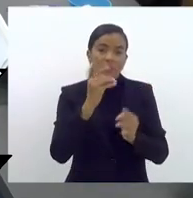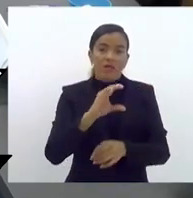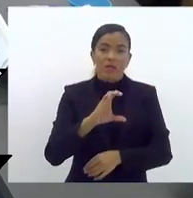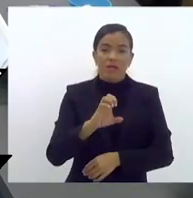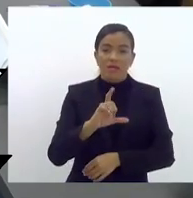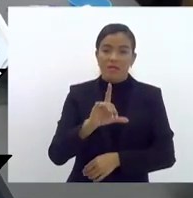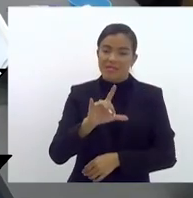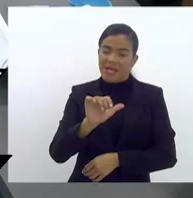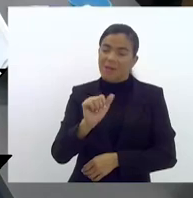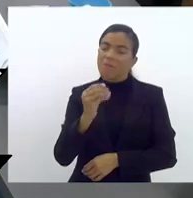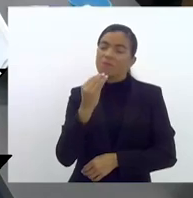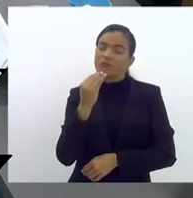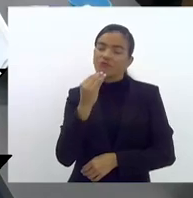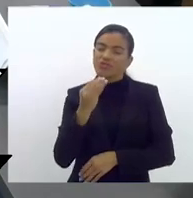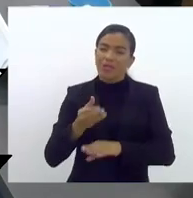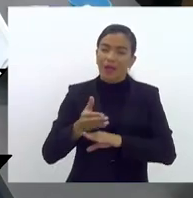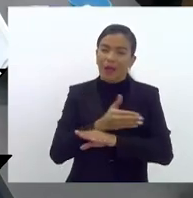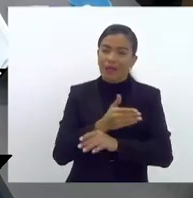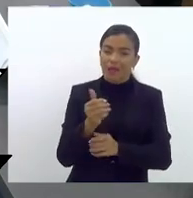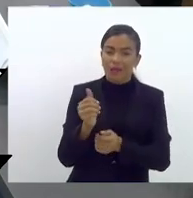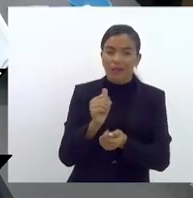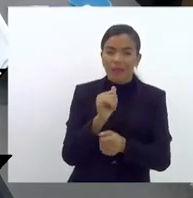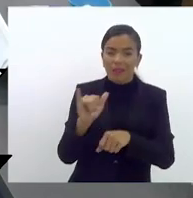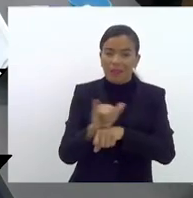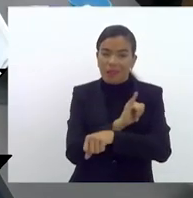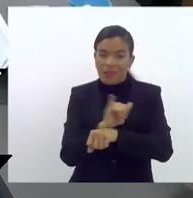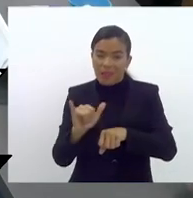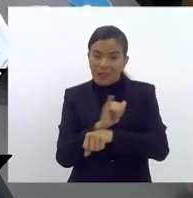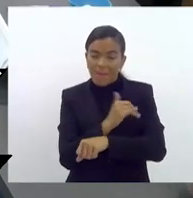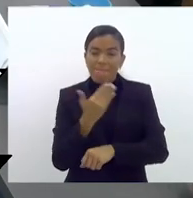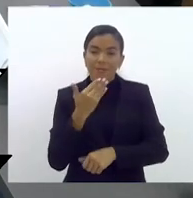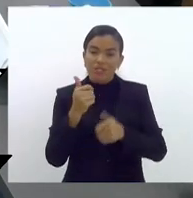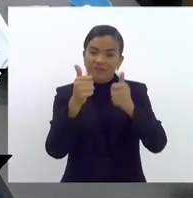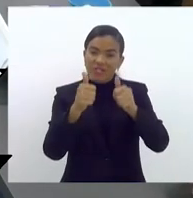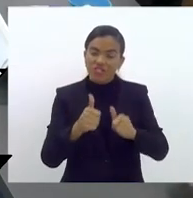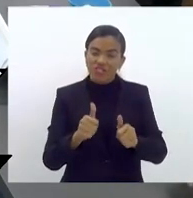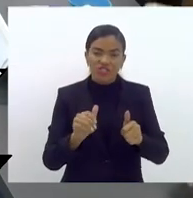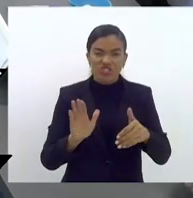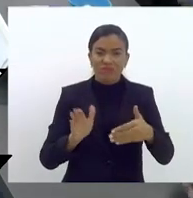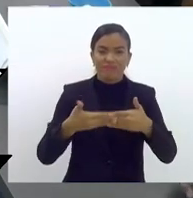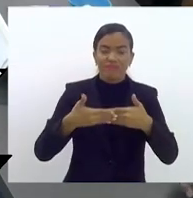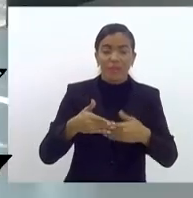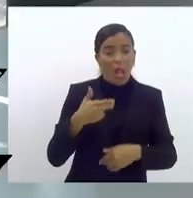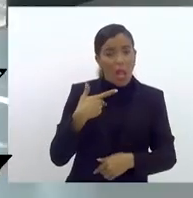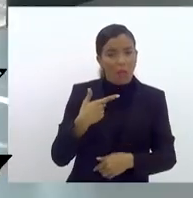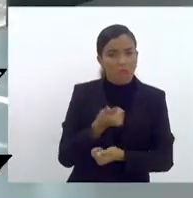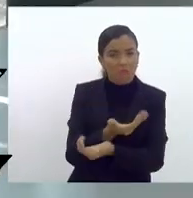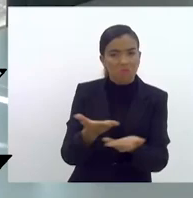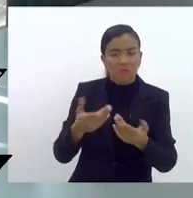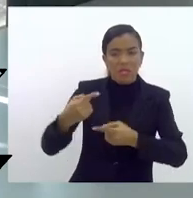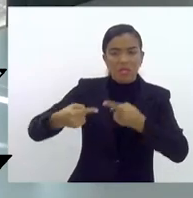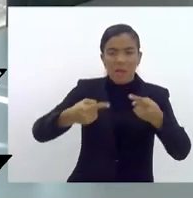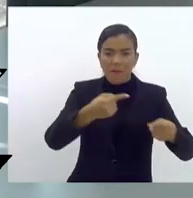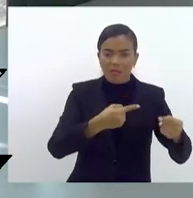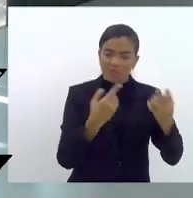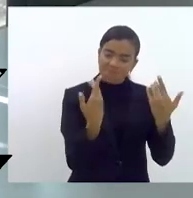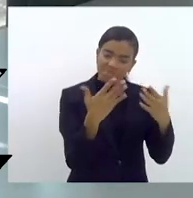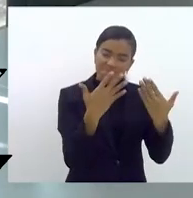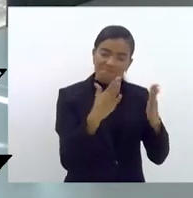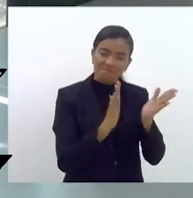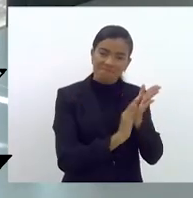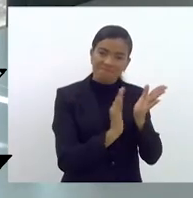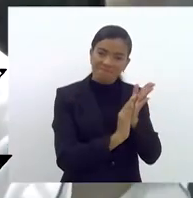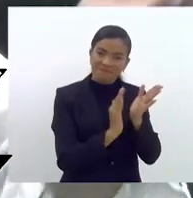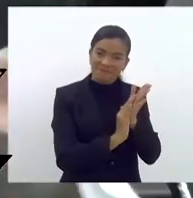a manobra de também pedir Vista encerrar discussão a pedir Invista encerrou mas colocou para o debate então parabenizar vossa excelência não